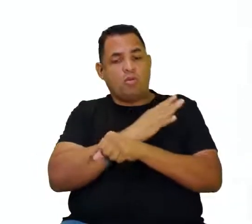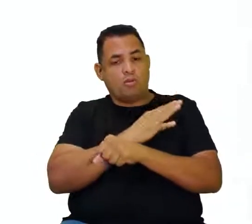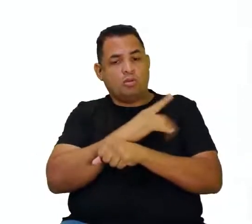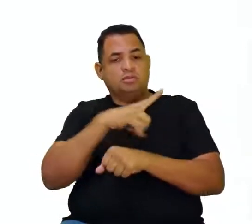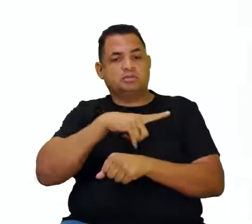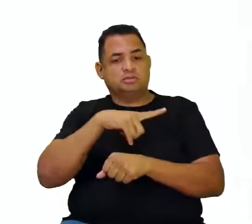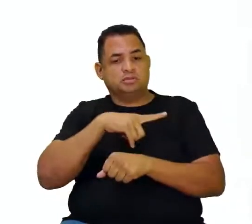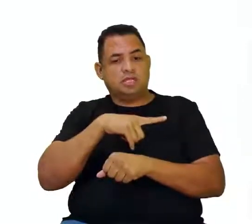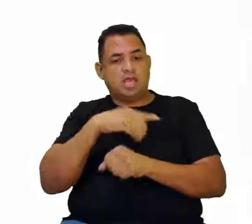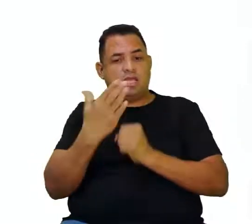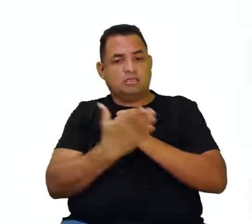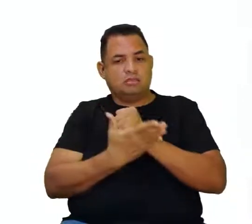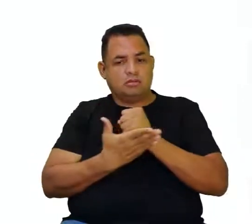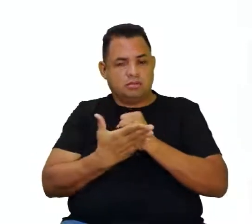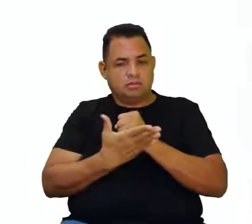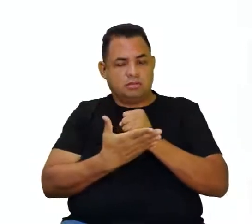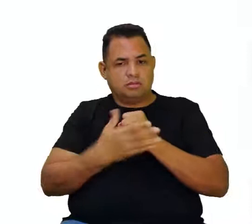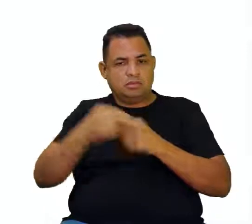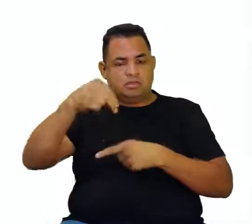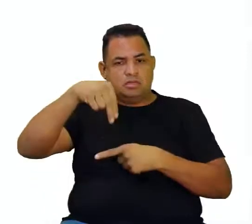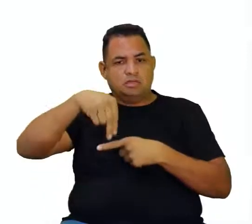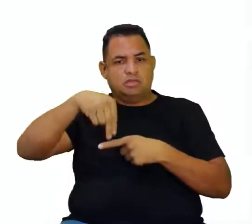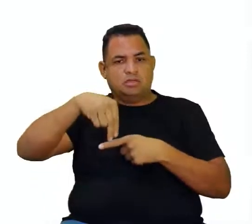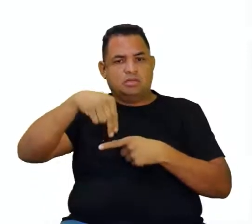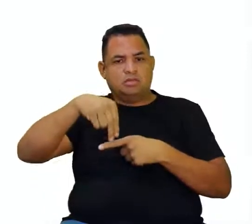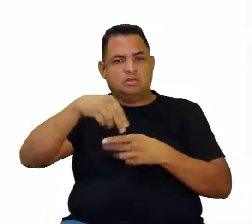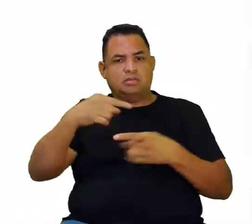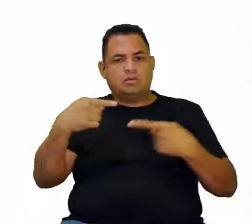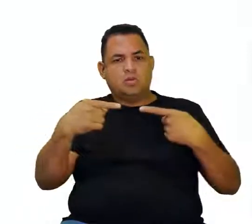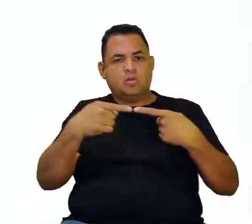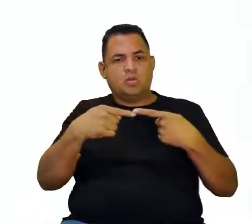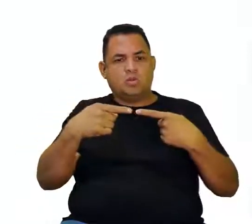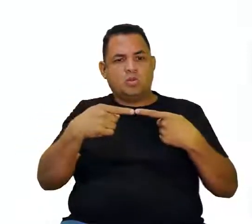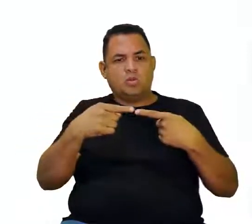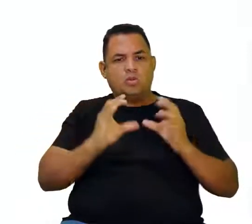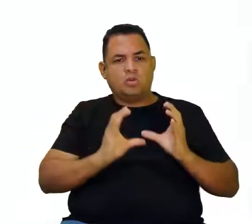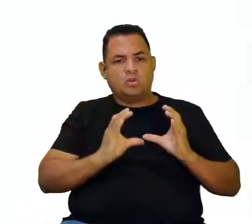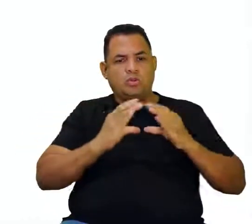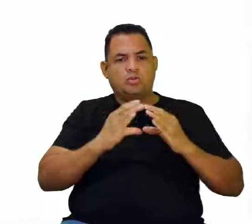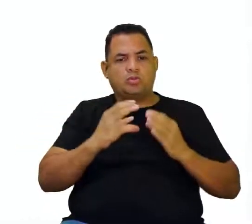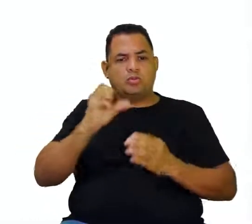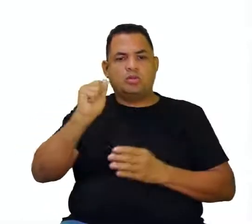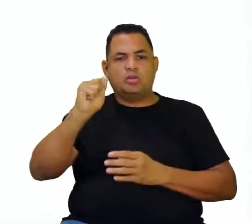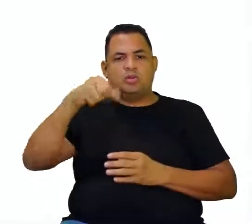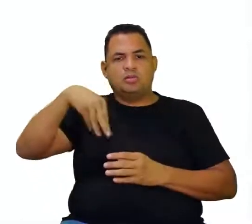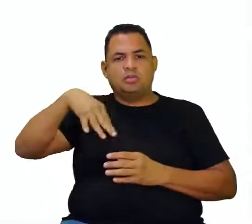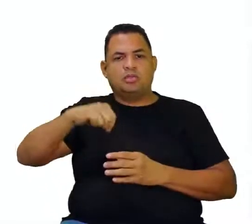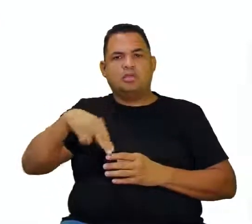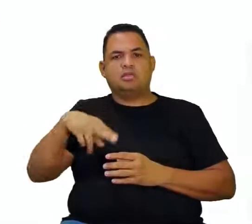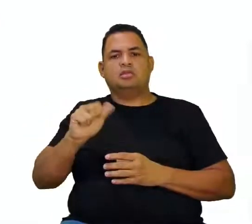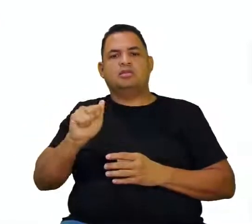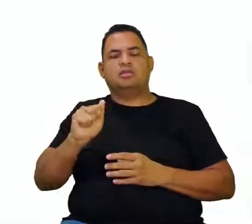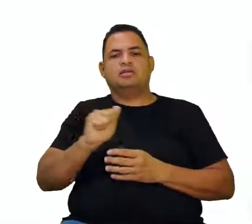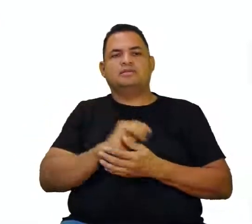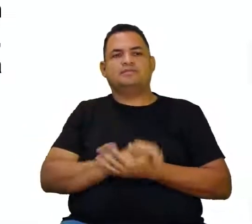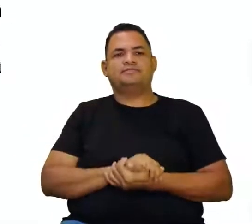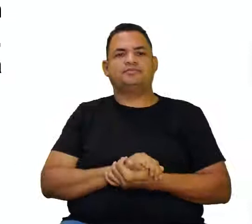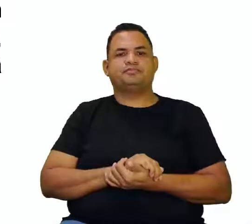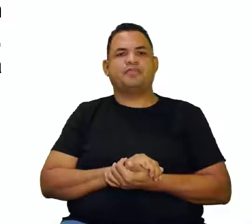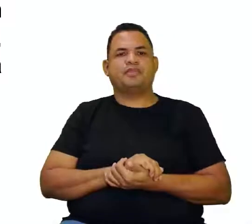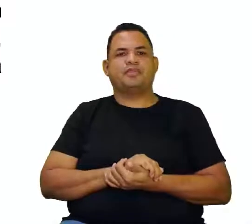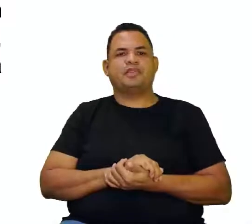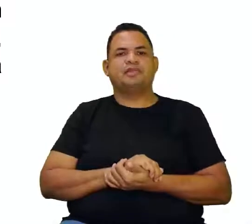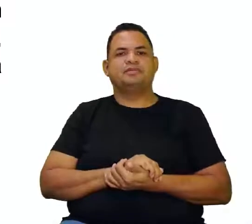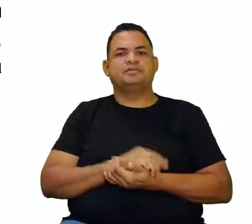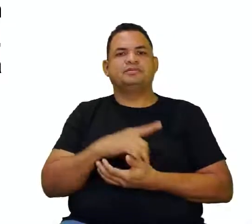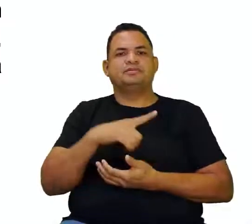esse caráter básico do nitrogênio, vai se ligar ao grupo amina. Tranquilo? E aí a